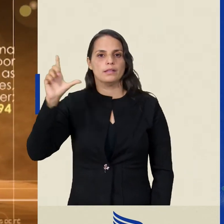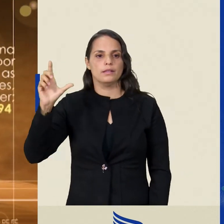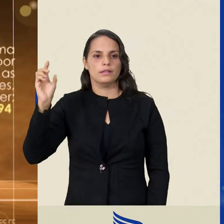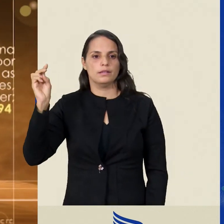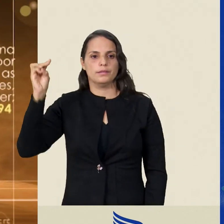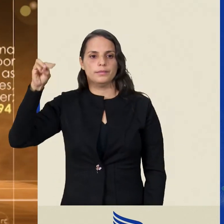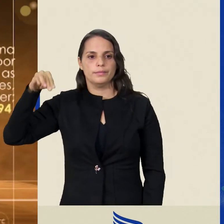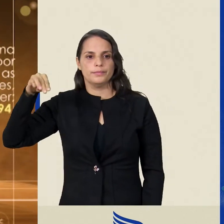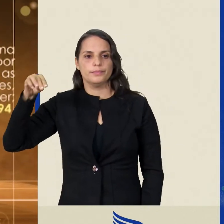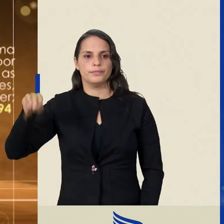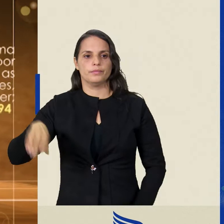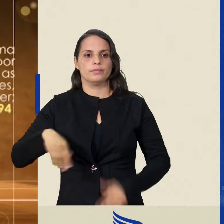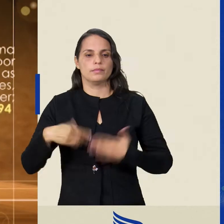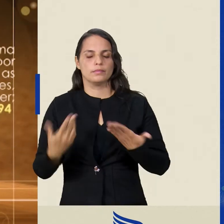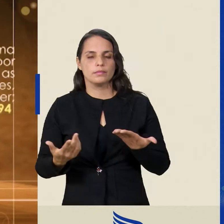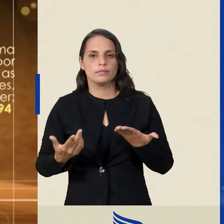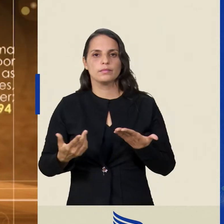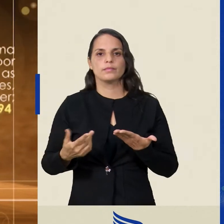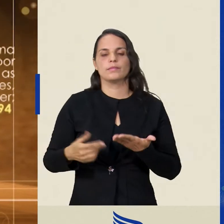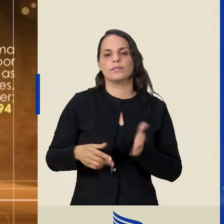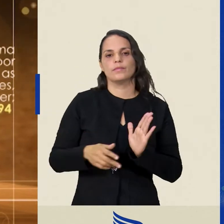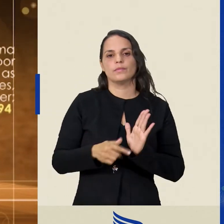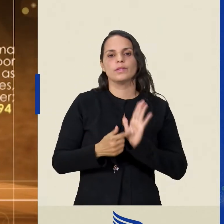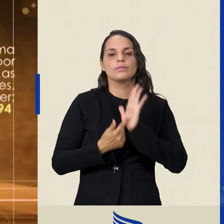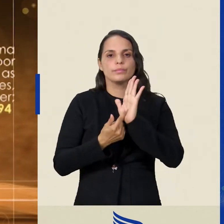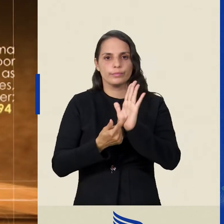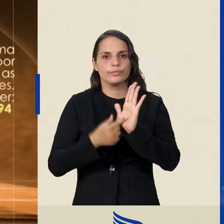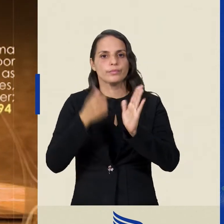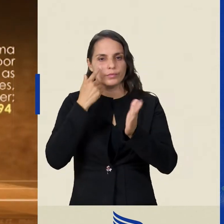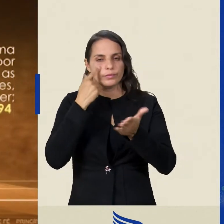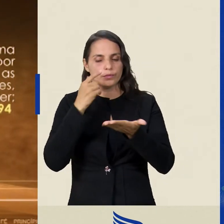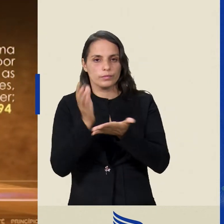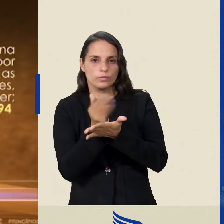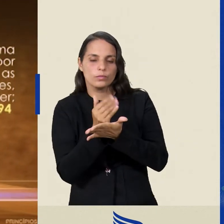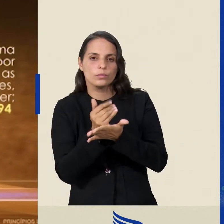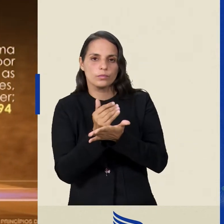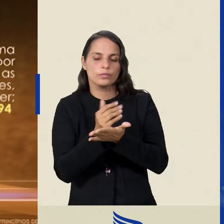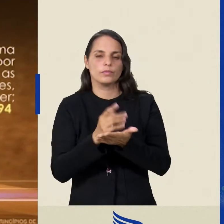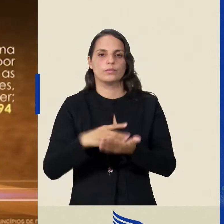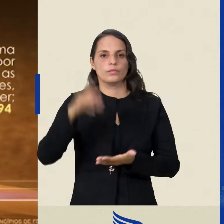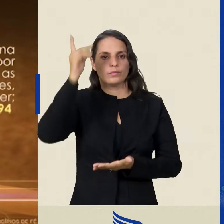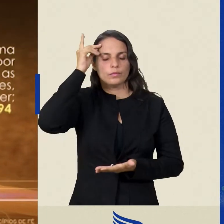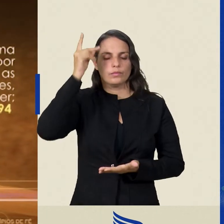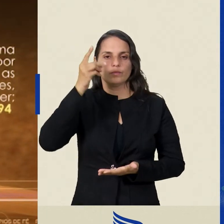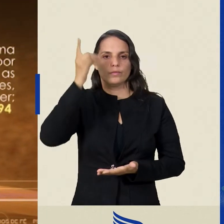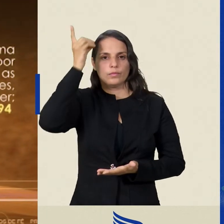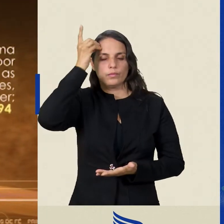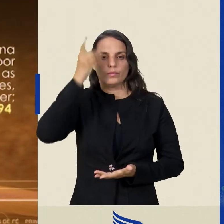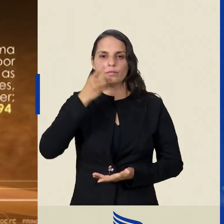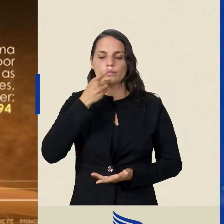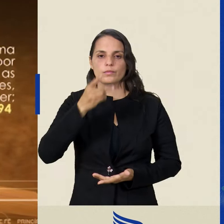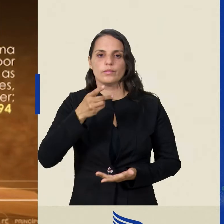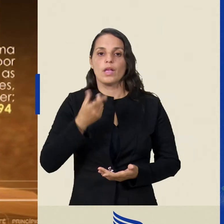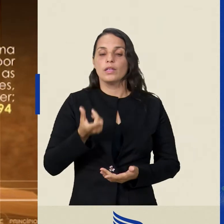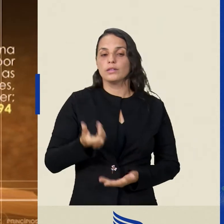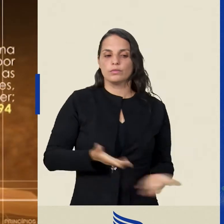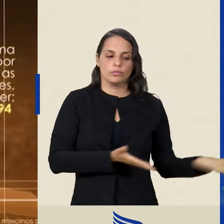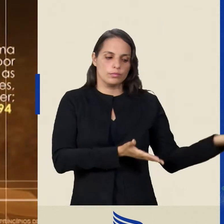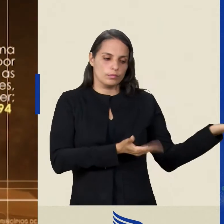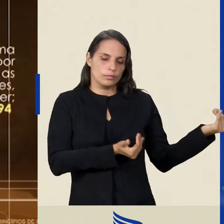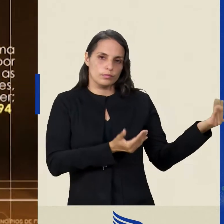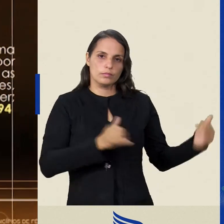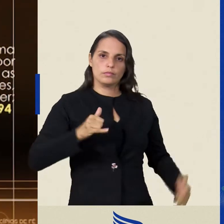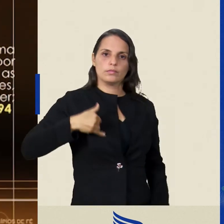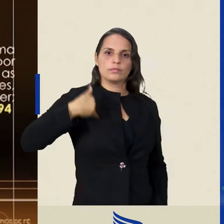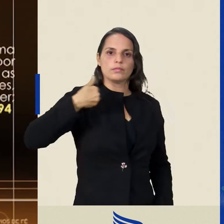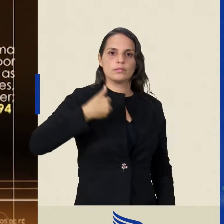de Profecia, páginas 92 a 94. Entre os crentes havia uma jovem de 17